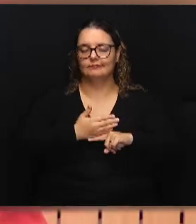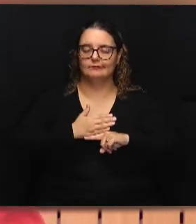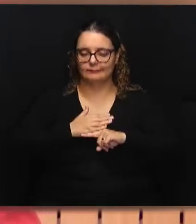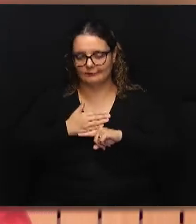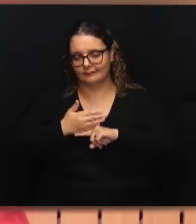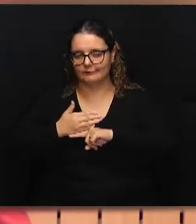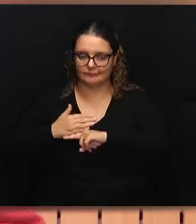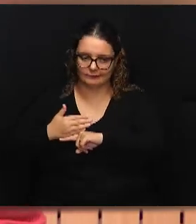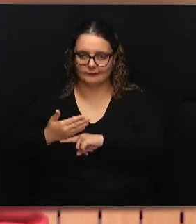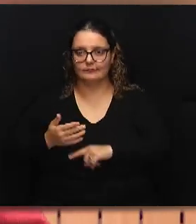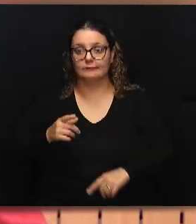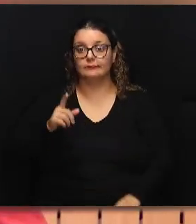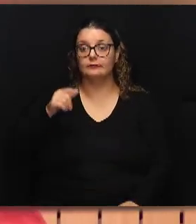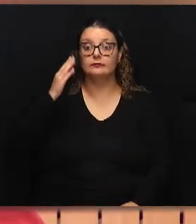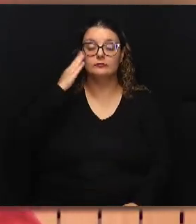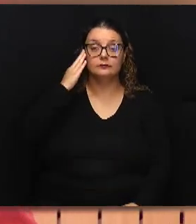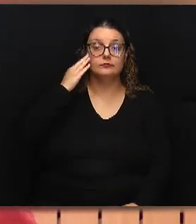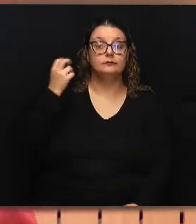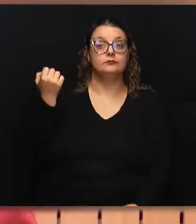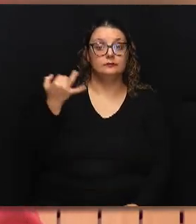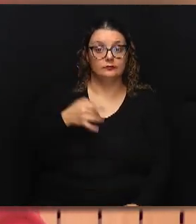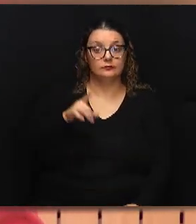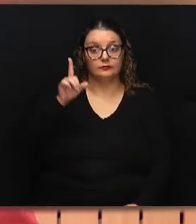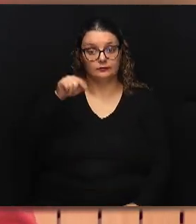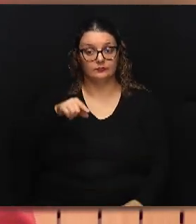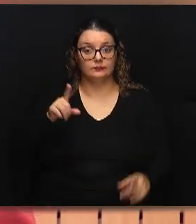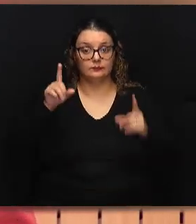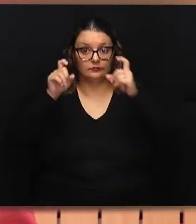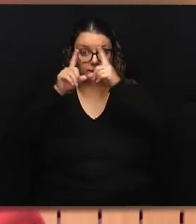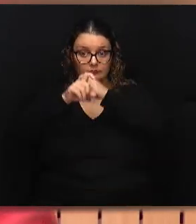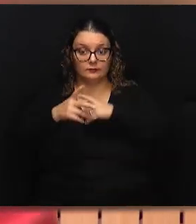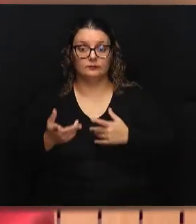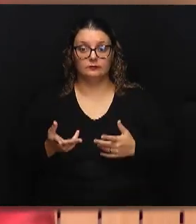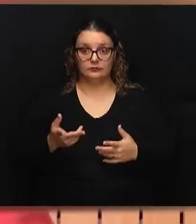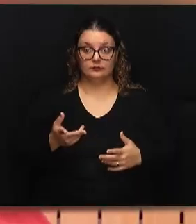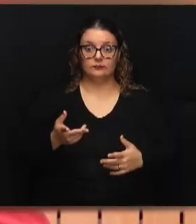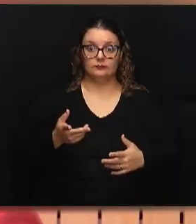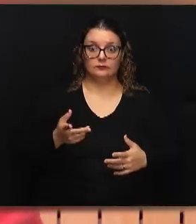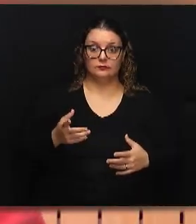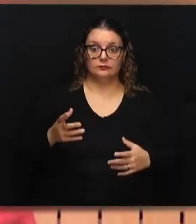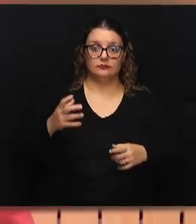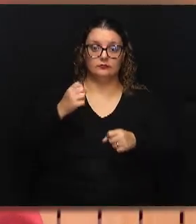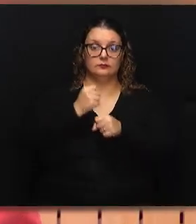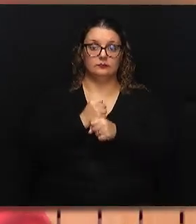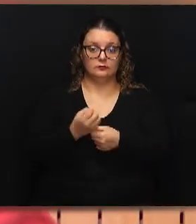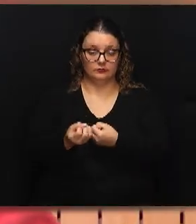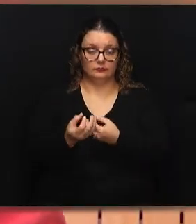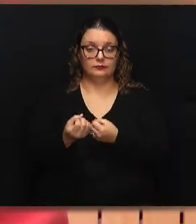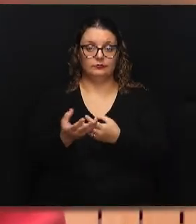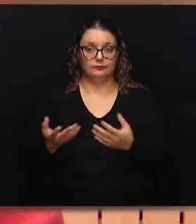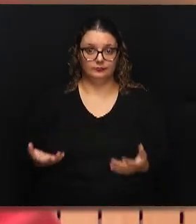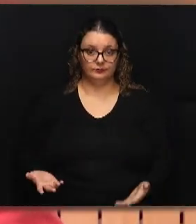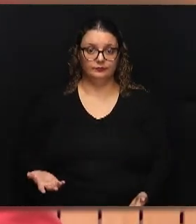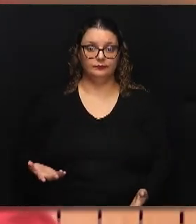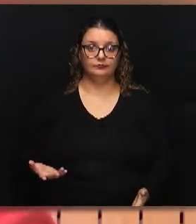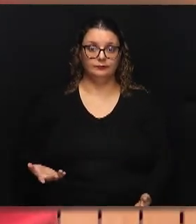quanto é difícil reunir essa informação numa agenda, numa grande agenda interessante, que traga